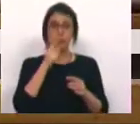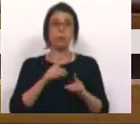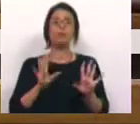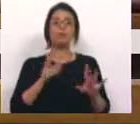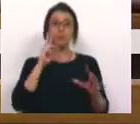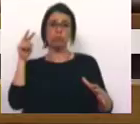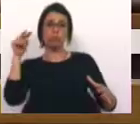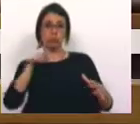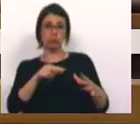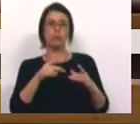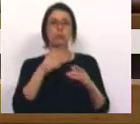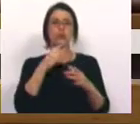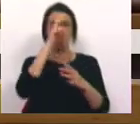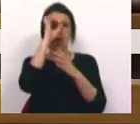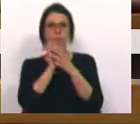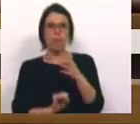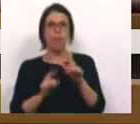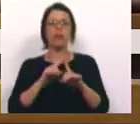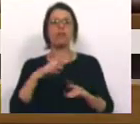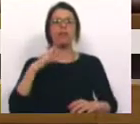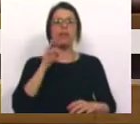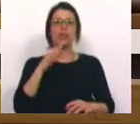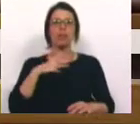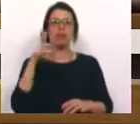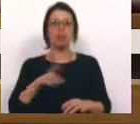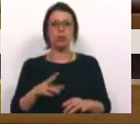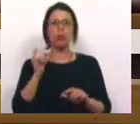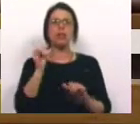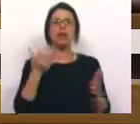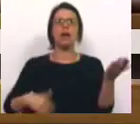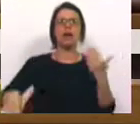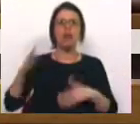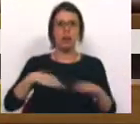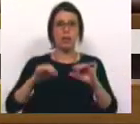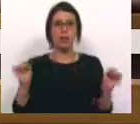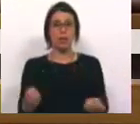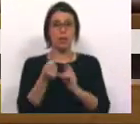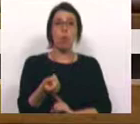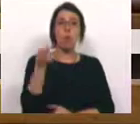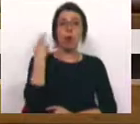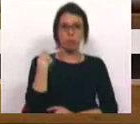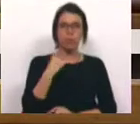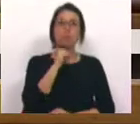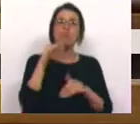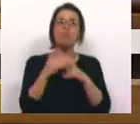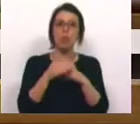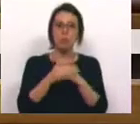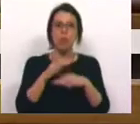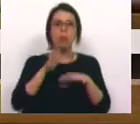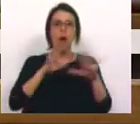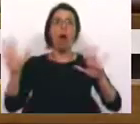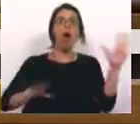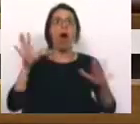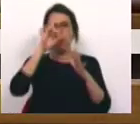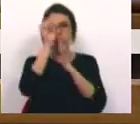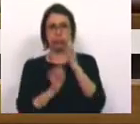Segundo o Observatório do Afogamento da Federação Portuguesa de Nadadores Salvadores, no ano passado morreram por afogamento